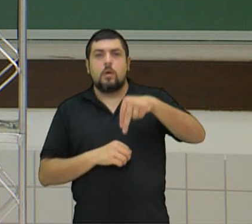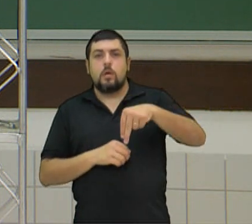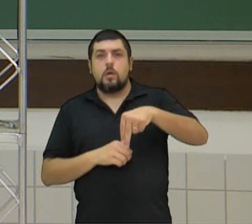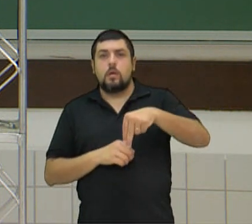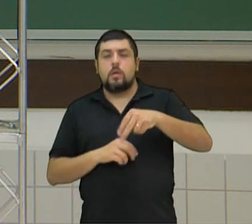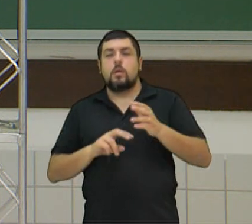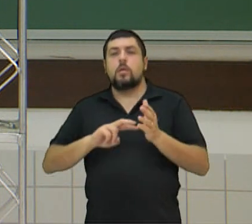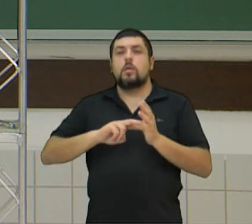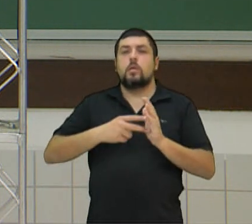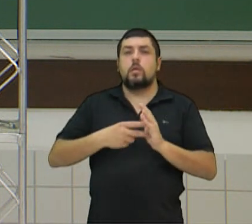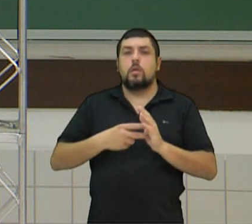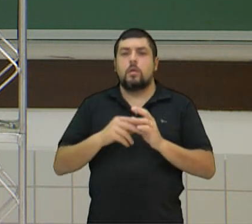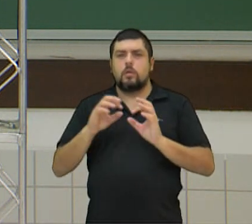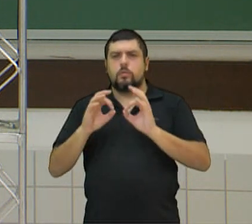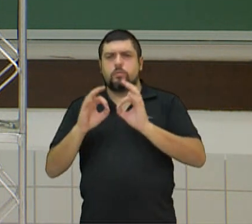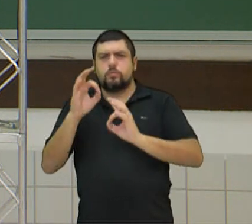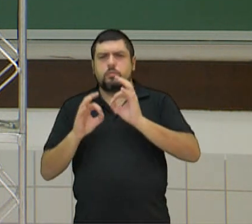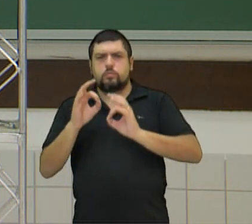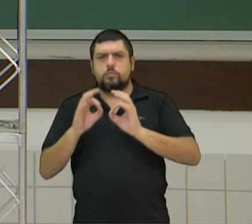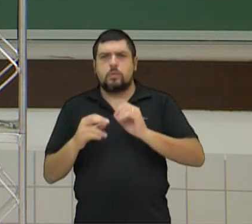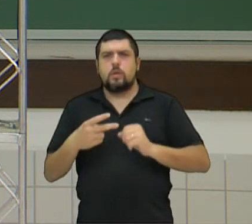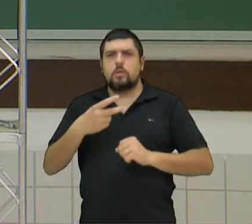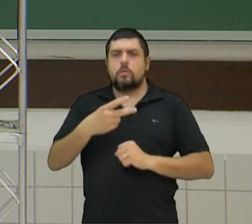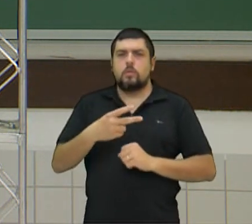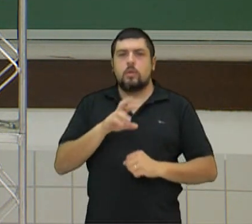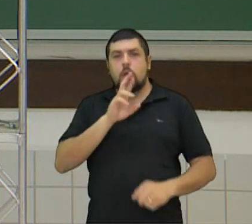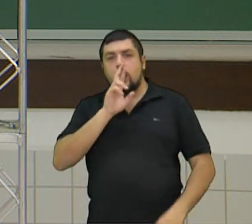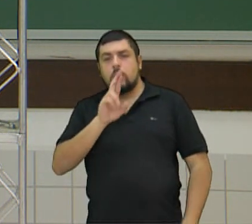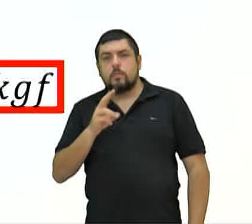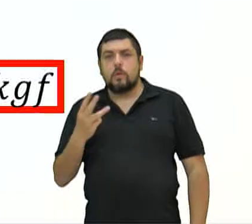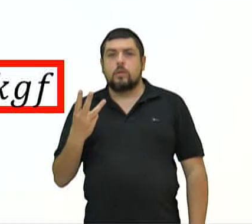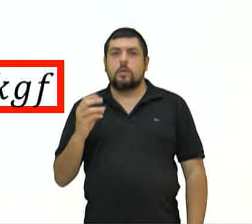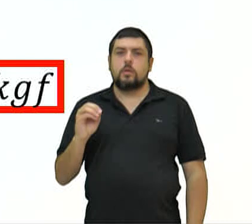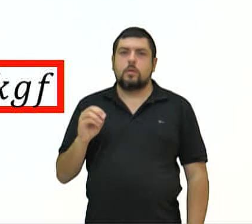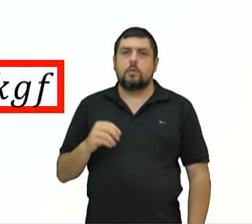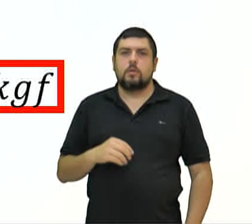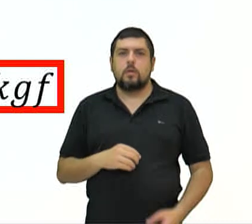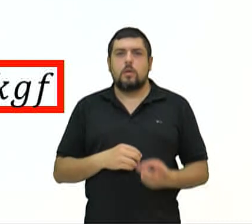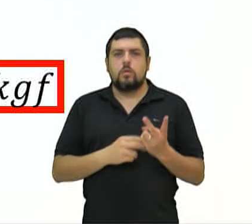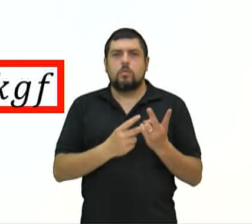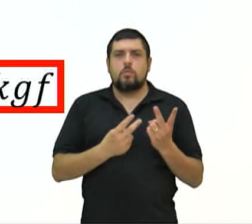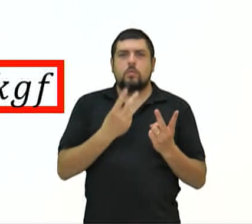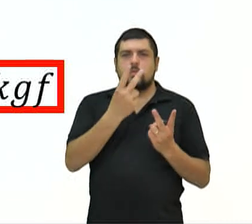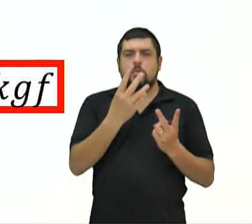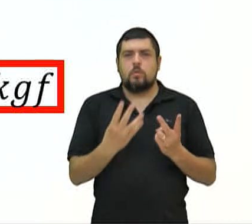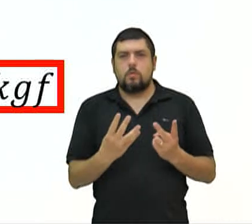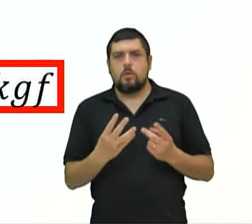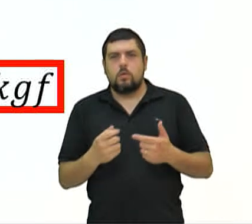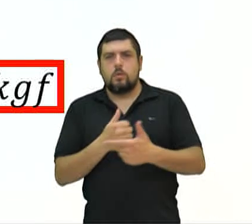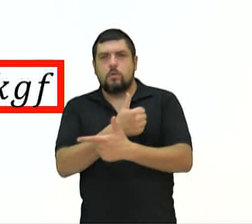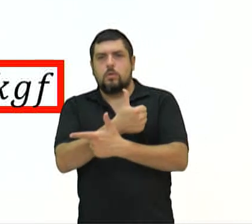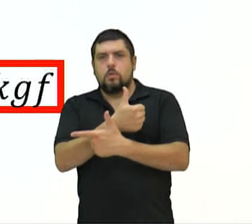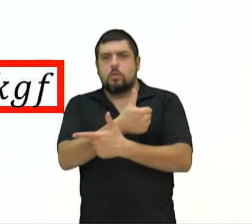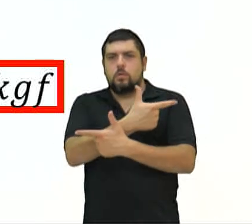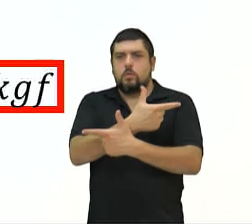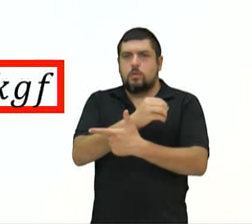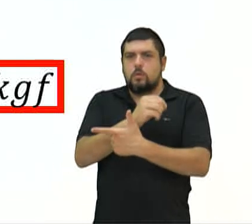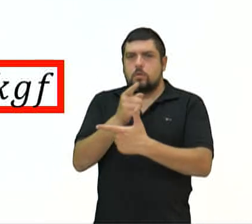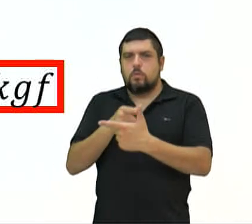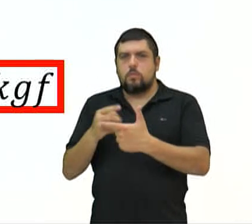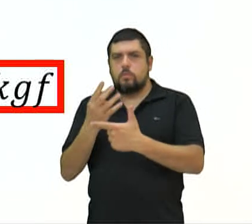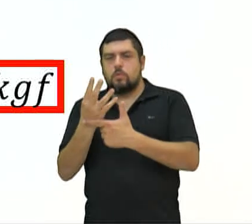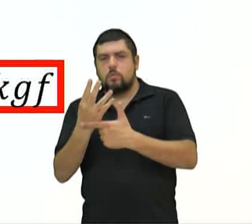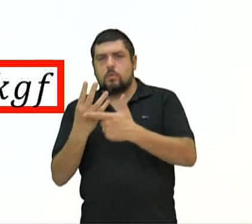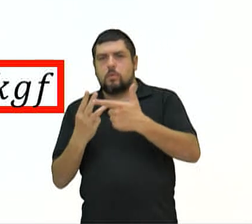são 2. Aí a gente achar a resposta de 30, ou seja, 2 ao quadrado, 4, 120 dividido por 4, né, dá o